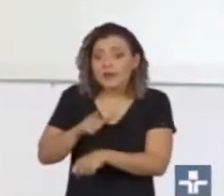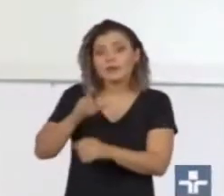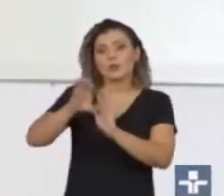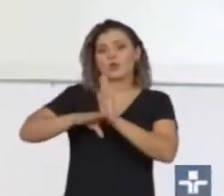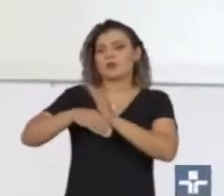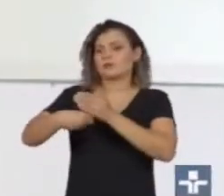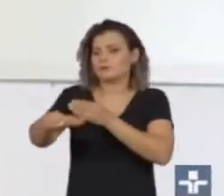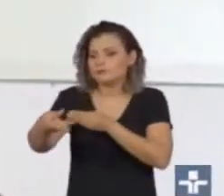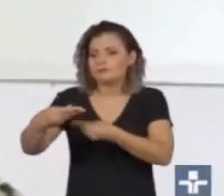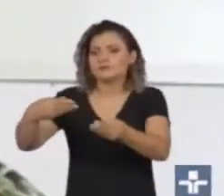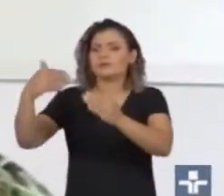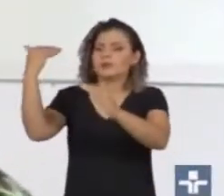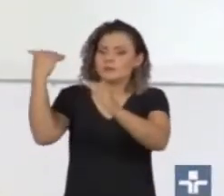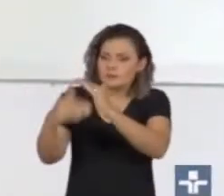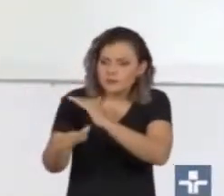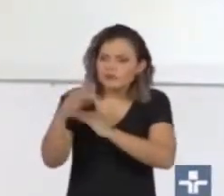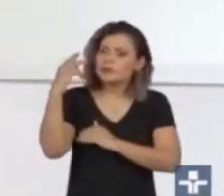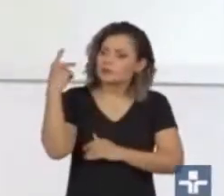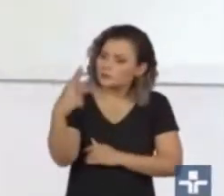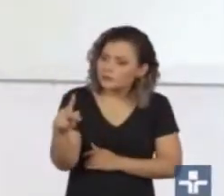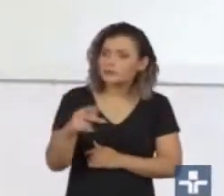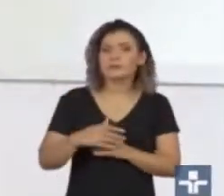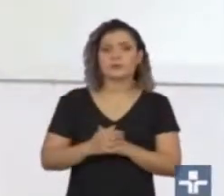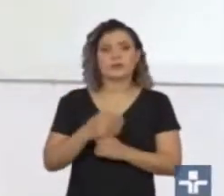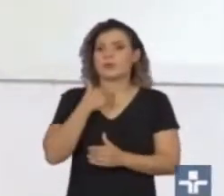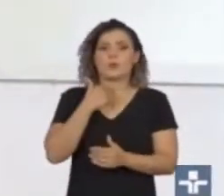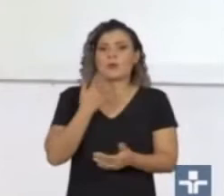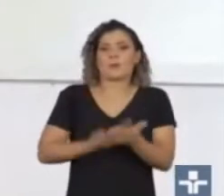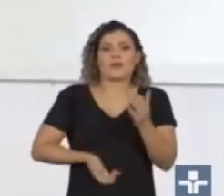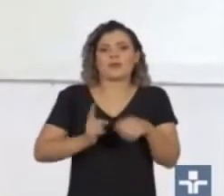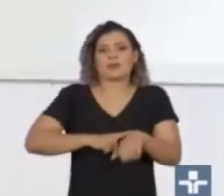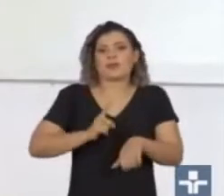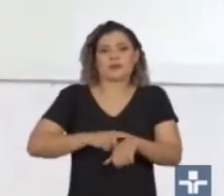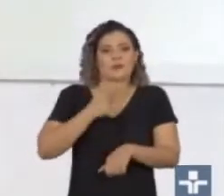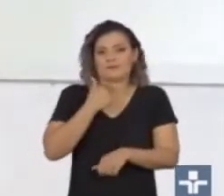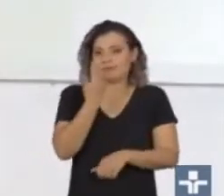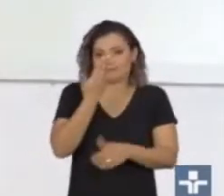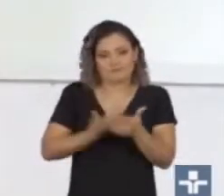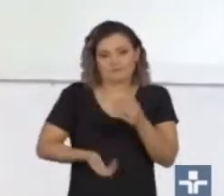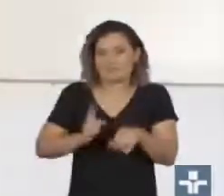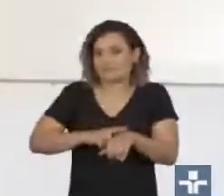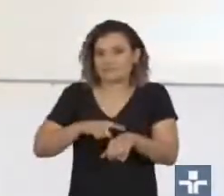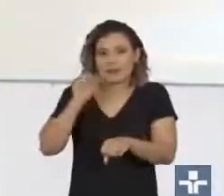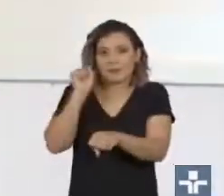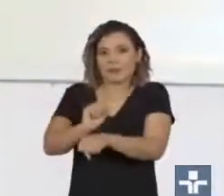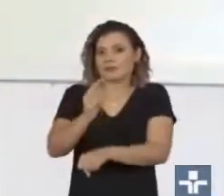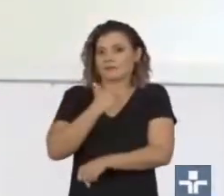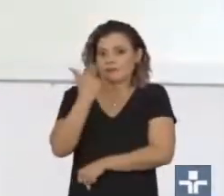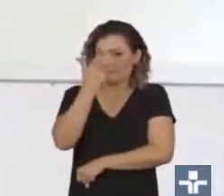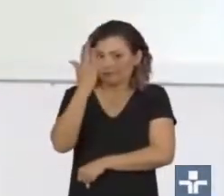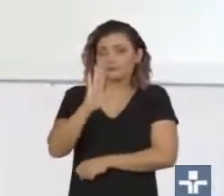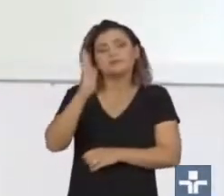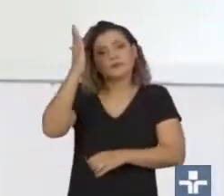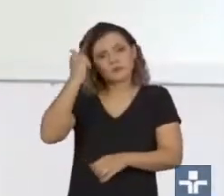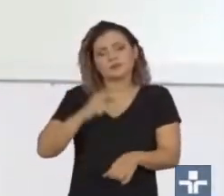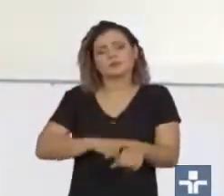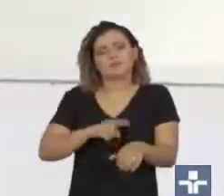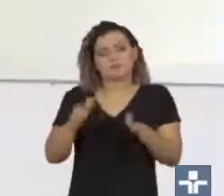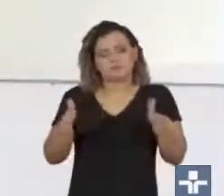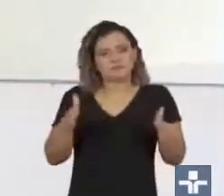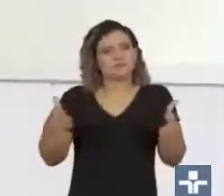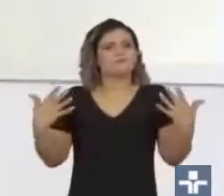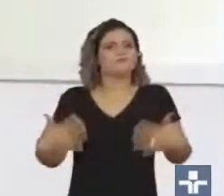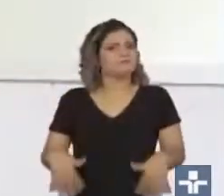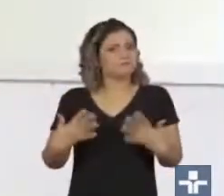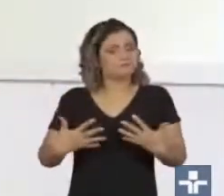seu currículo, envia o currículo. Você não pode perder tempo, né? Não pode ficar paralisado. Eu sei que é uma época, um